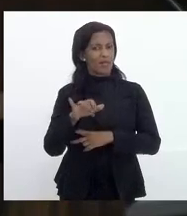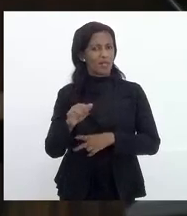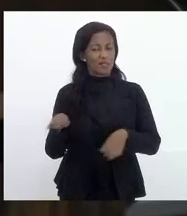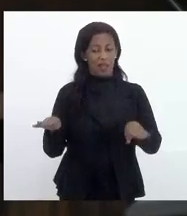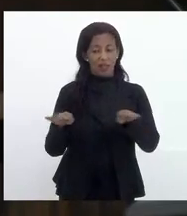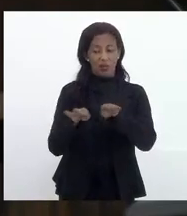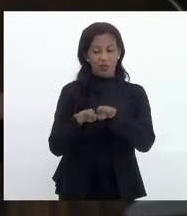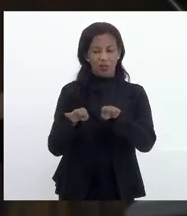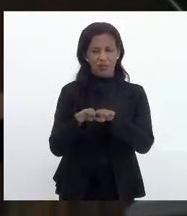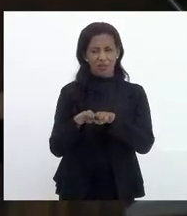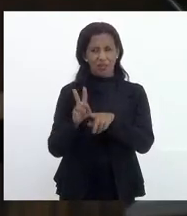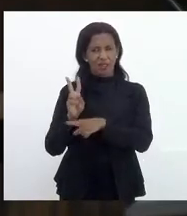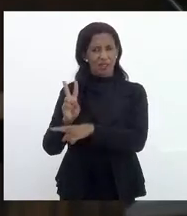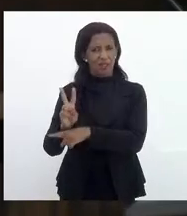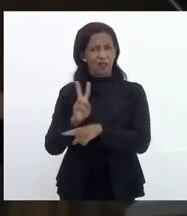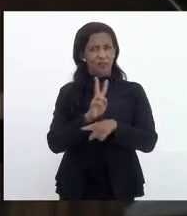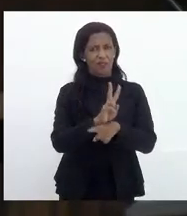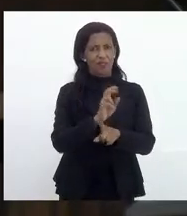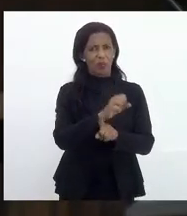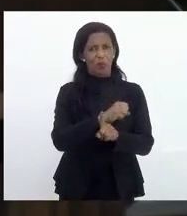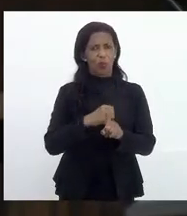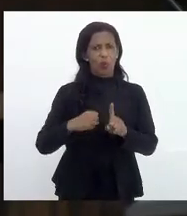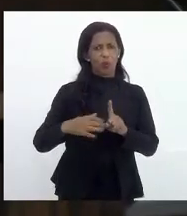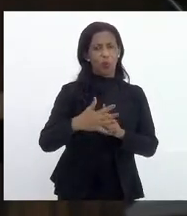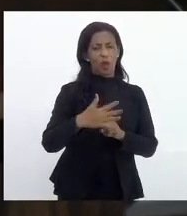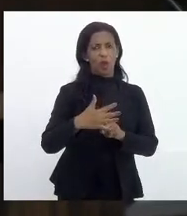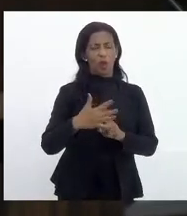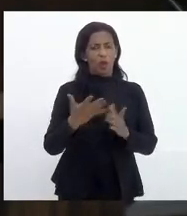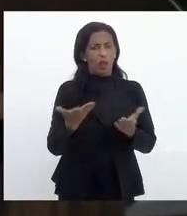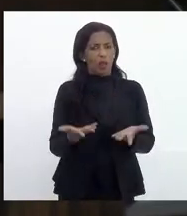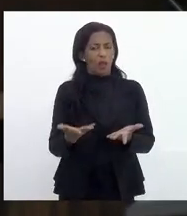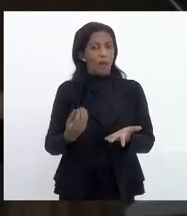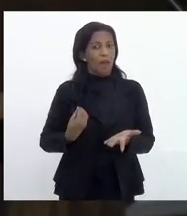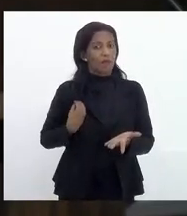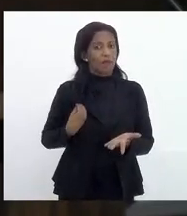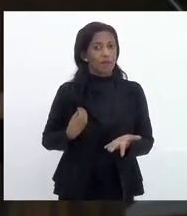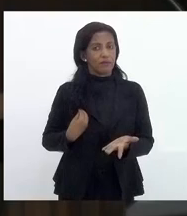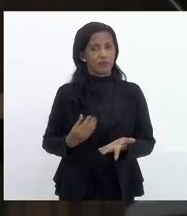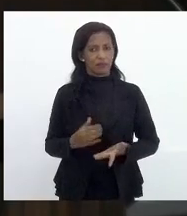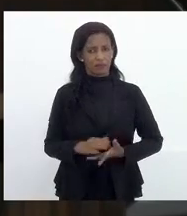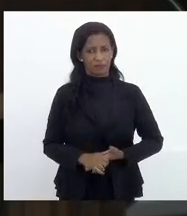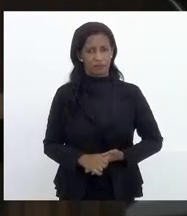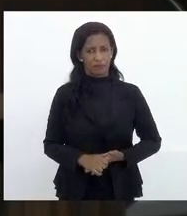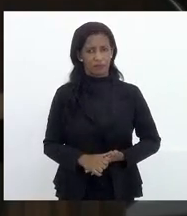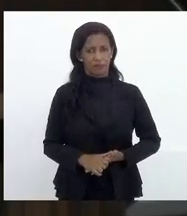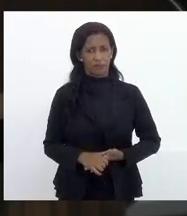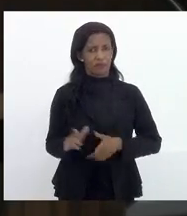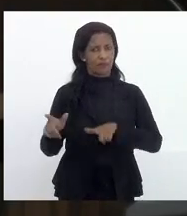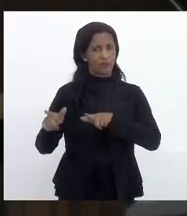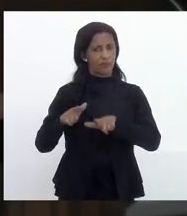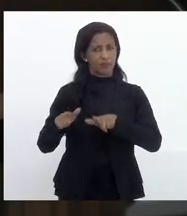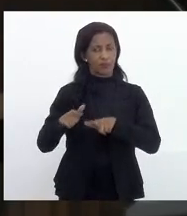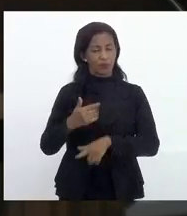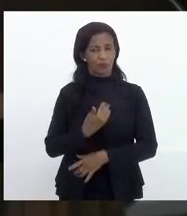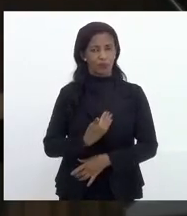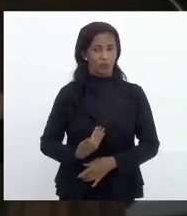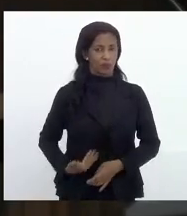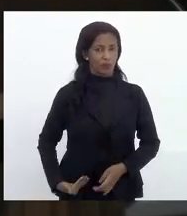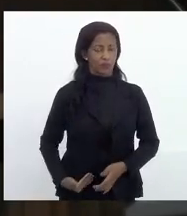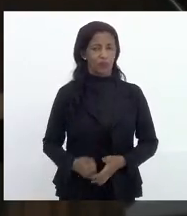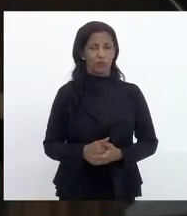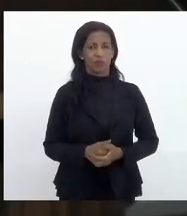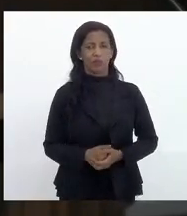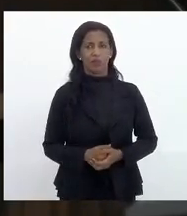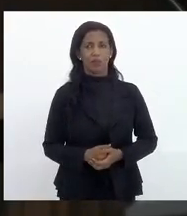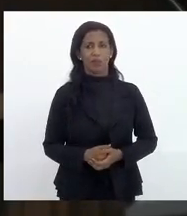a defesa da sociedade em detrimento da sua vida e os servidores públicos né